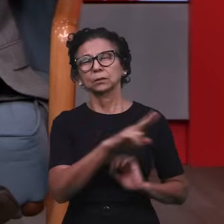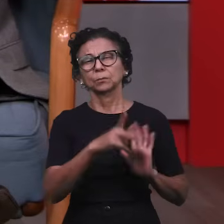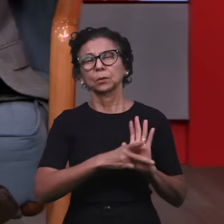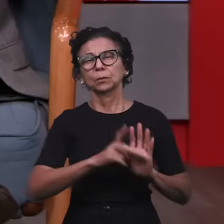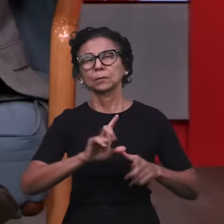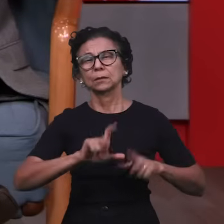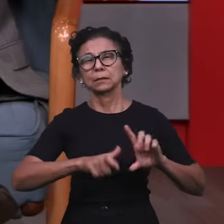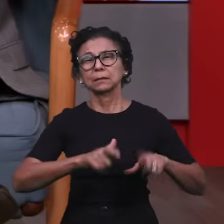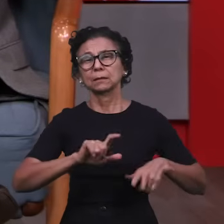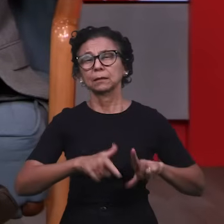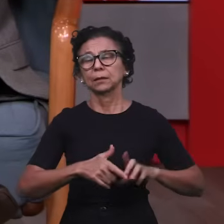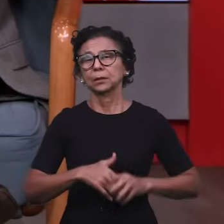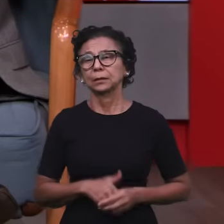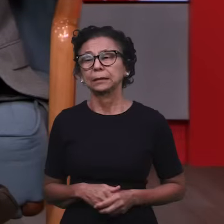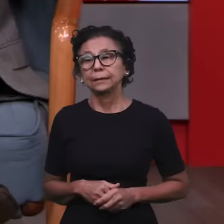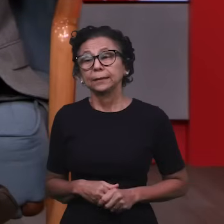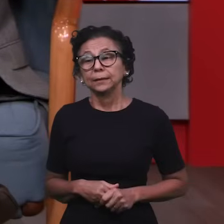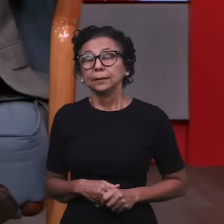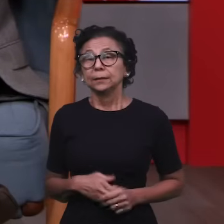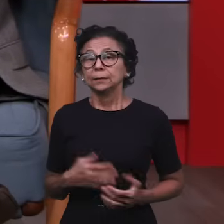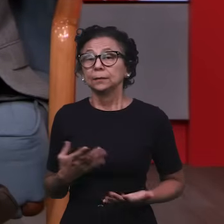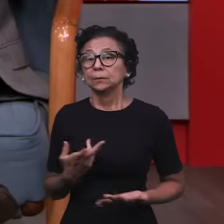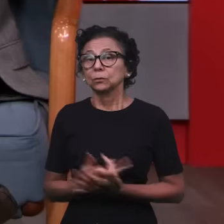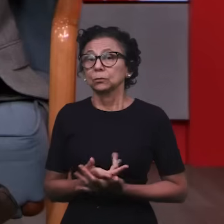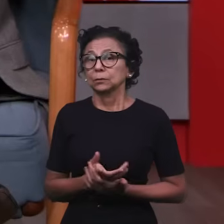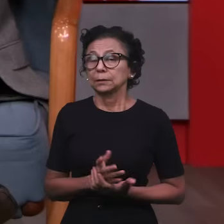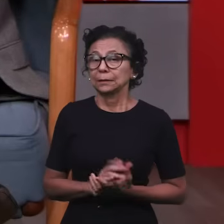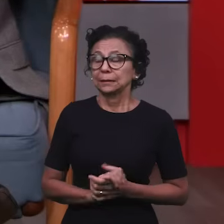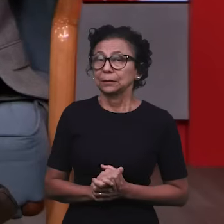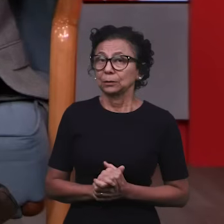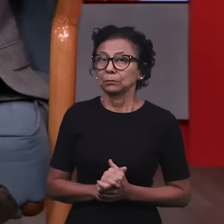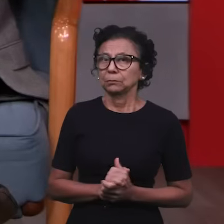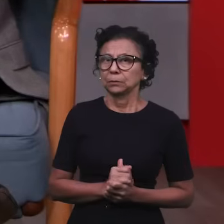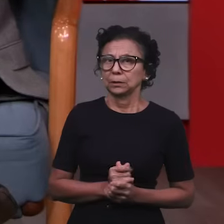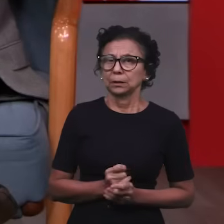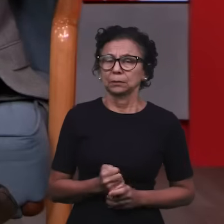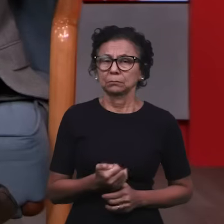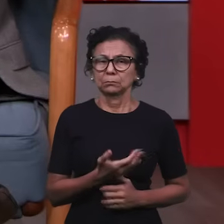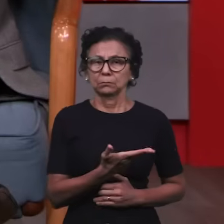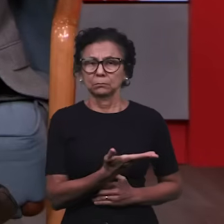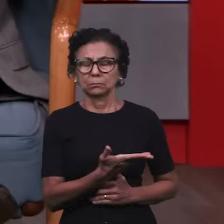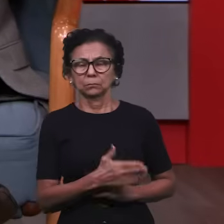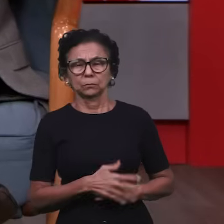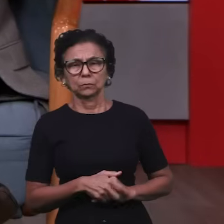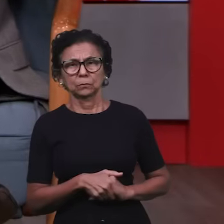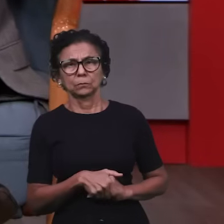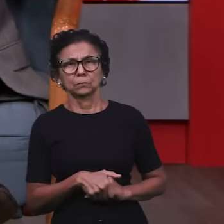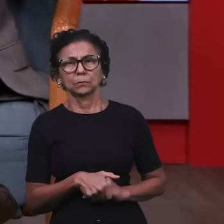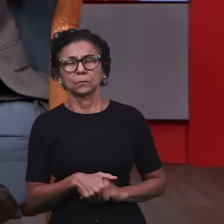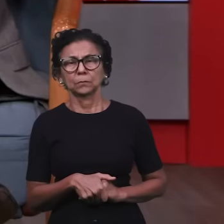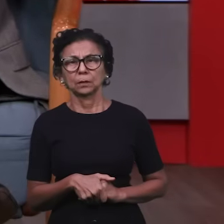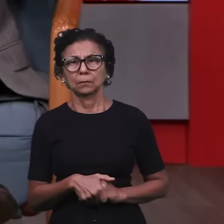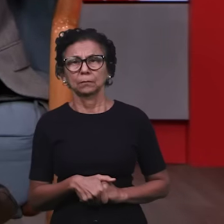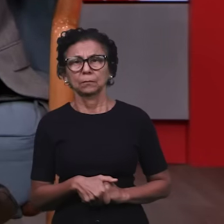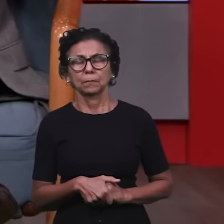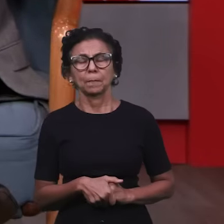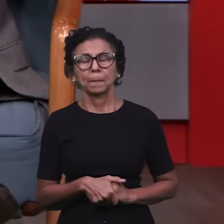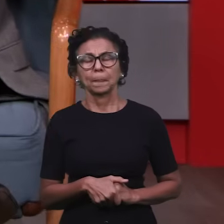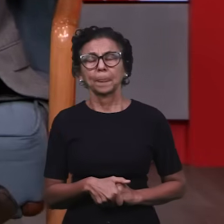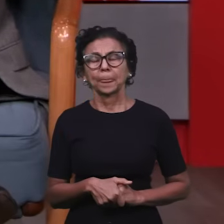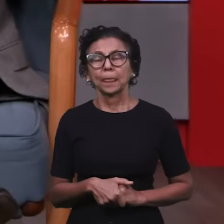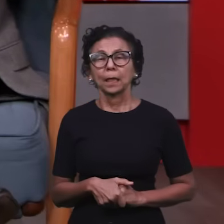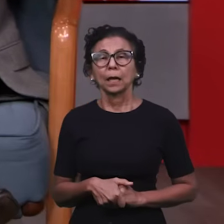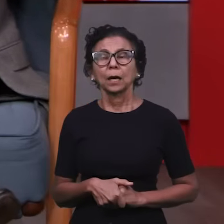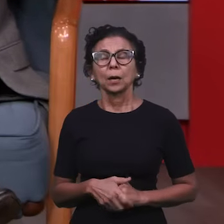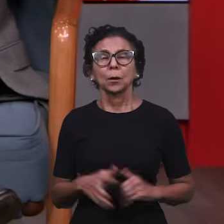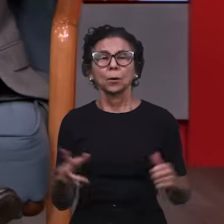Israel. E aquele homem, aquele servo do sumo sacerdote, veio ali também. Então